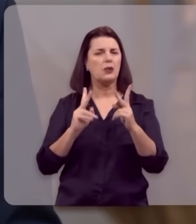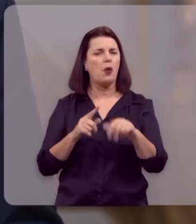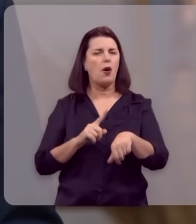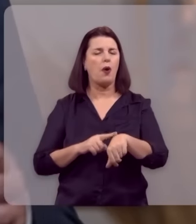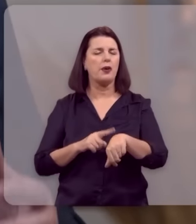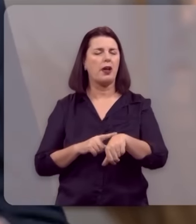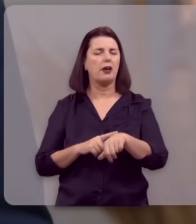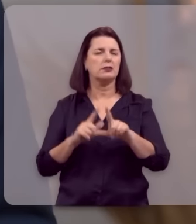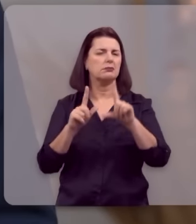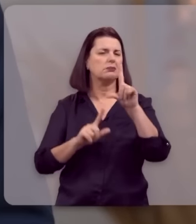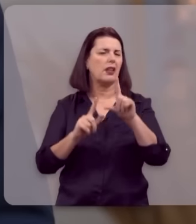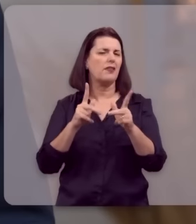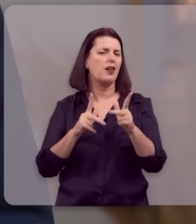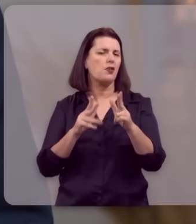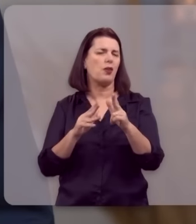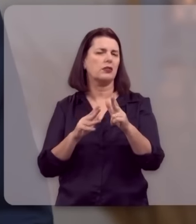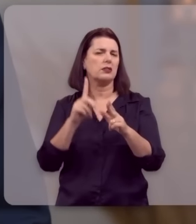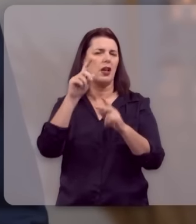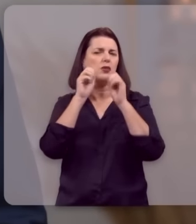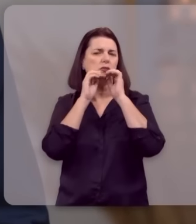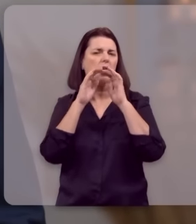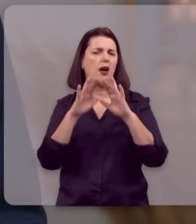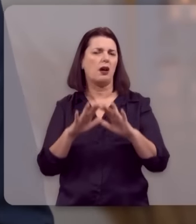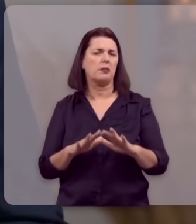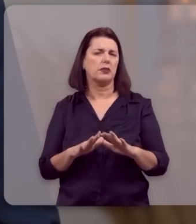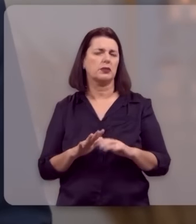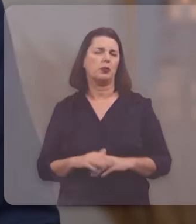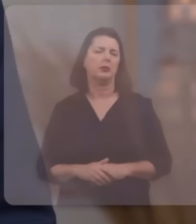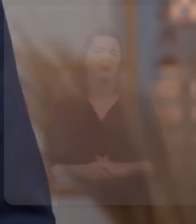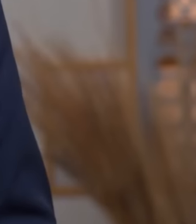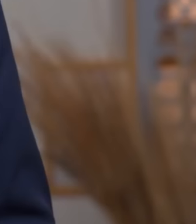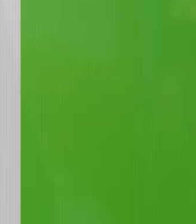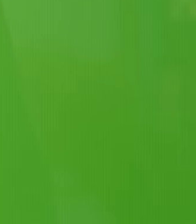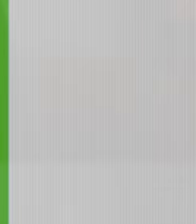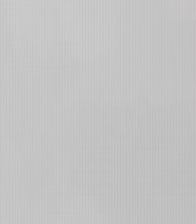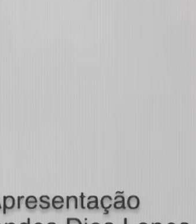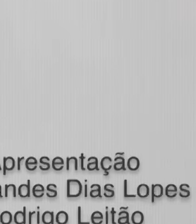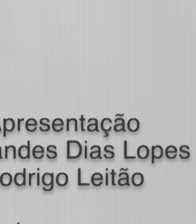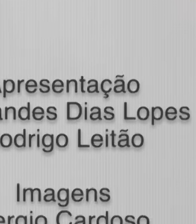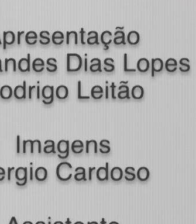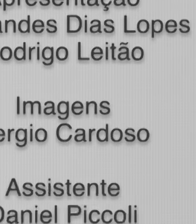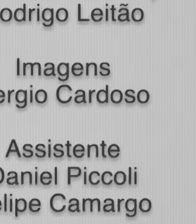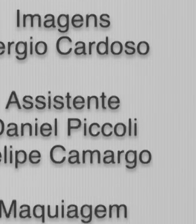neste mesmo horário e neste mesmo canal. Que Deus te abençoe ricamente. Música